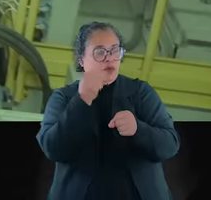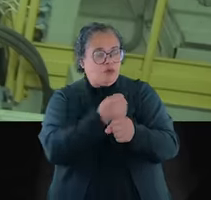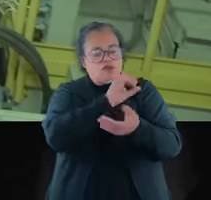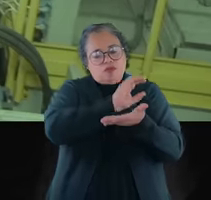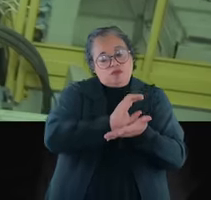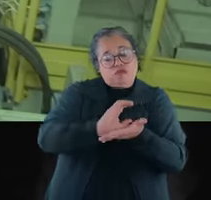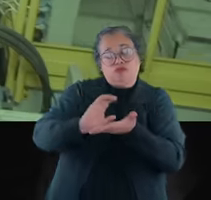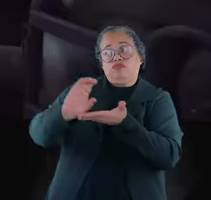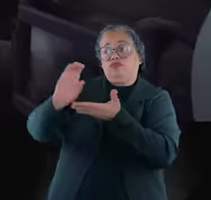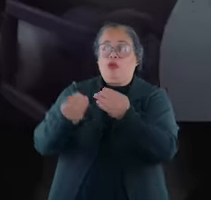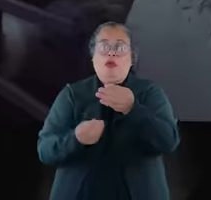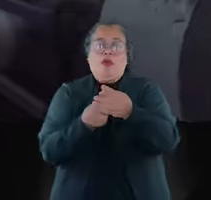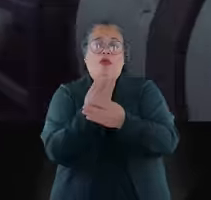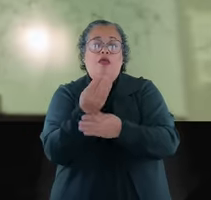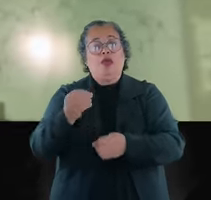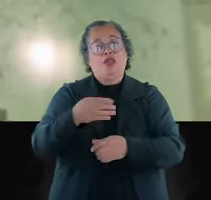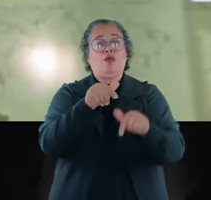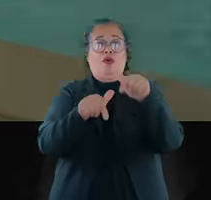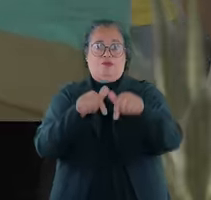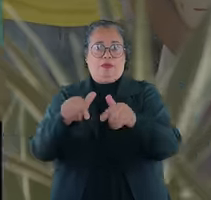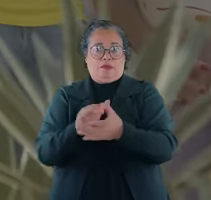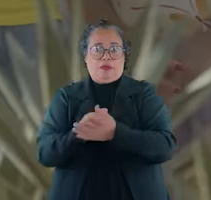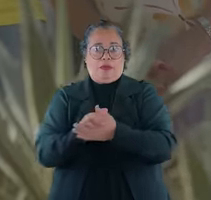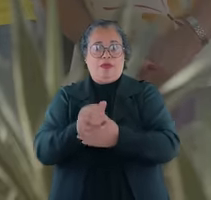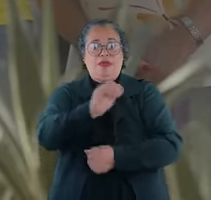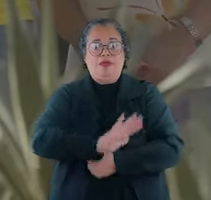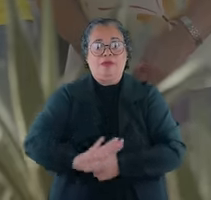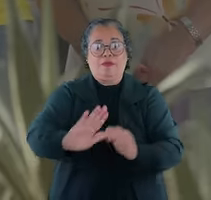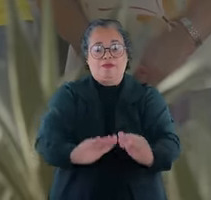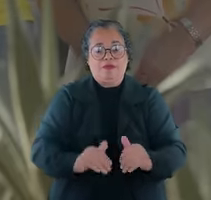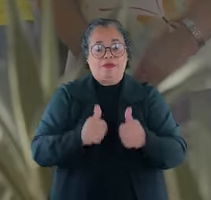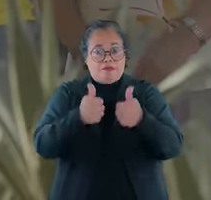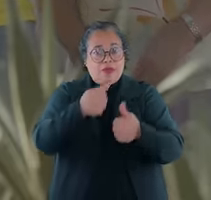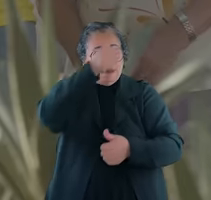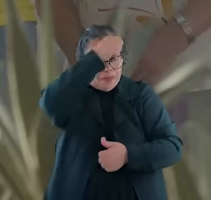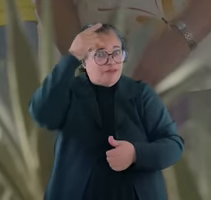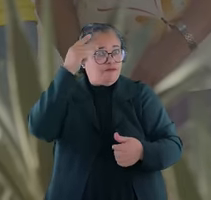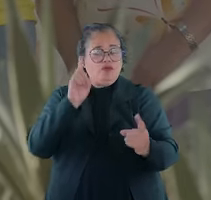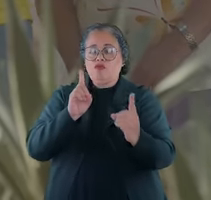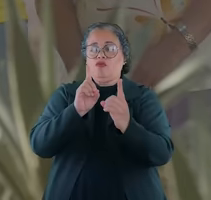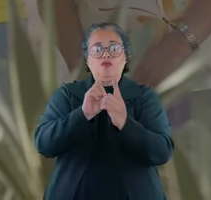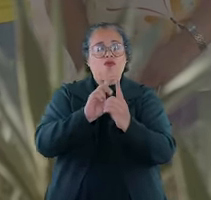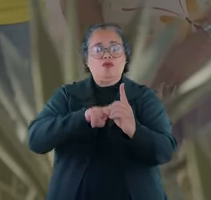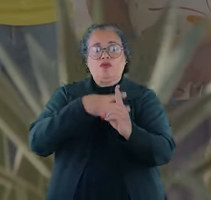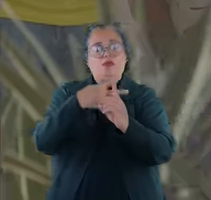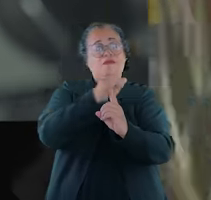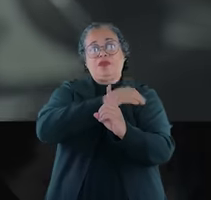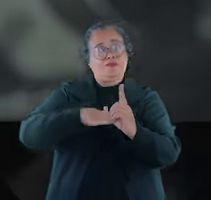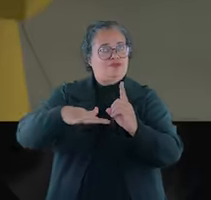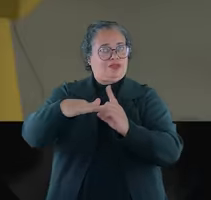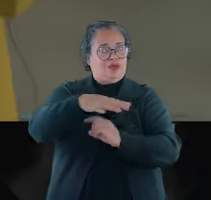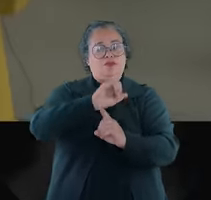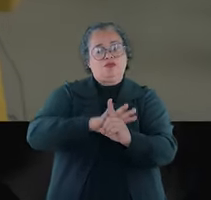bate recorde em investimentos e gera mais empregos. Para todos viverem bem, a prefeitura dobrou o atendimento social,